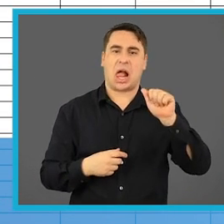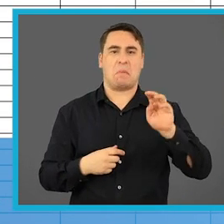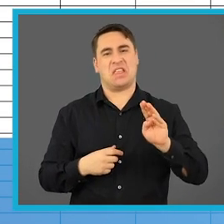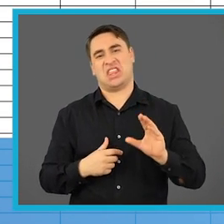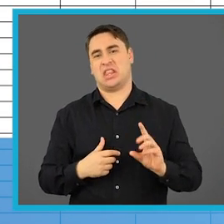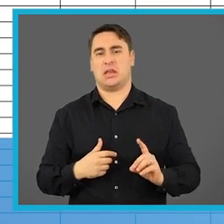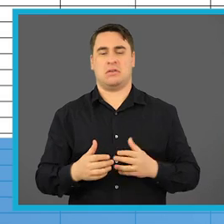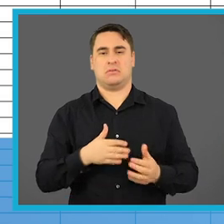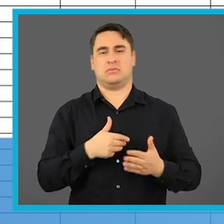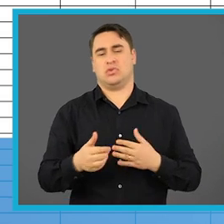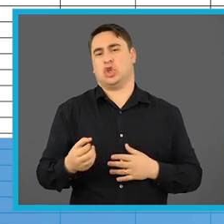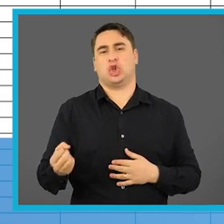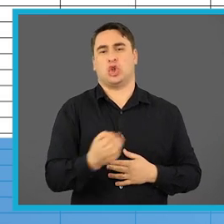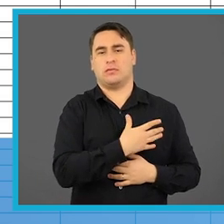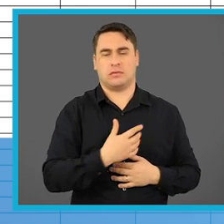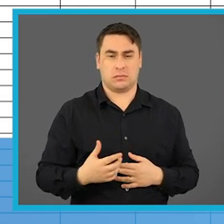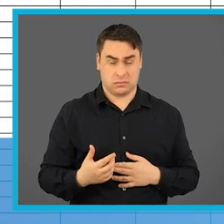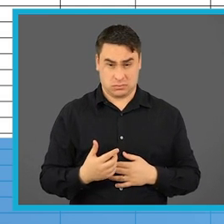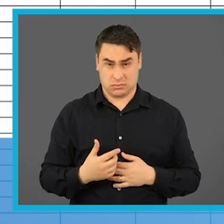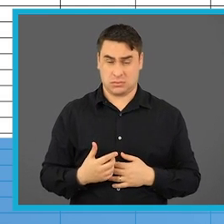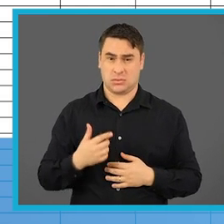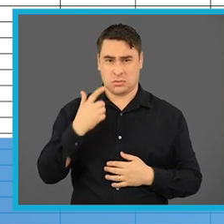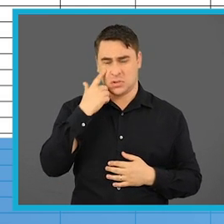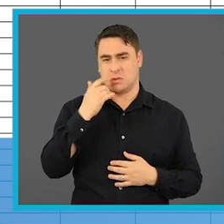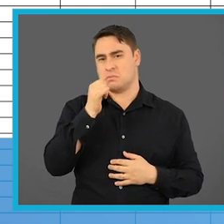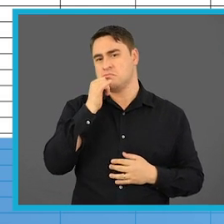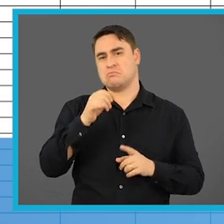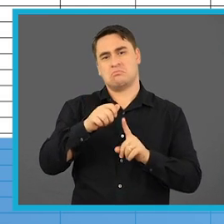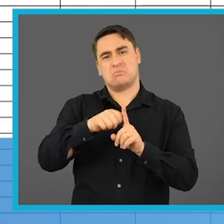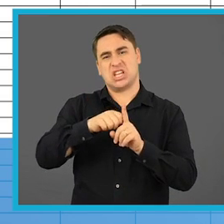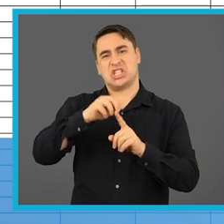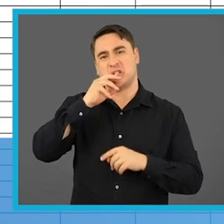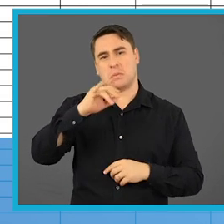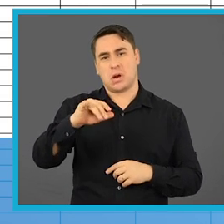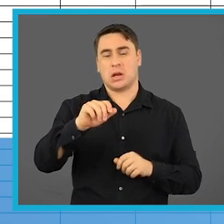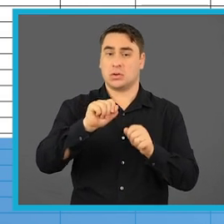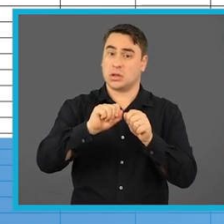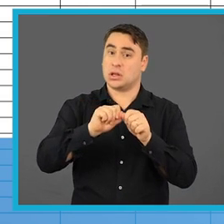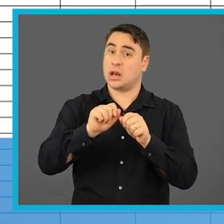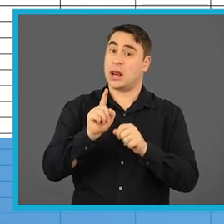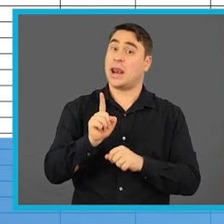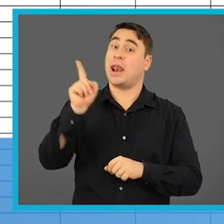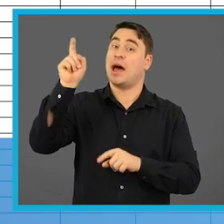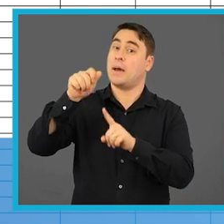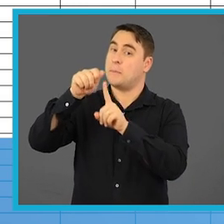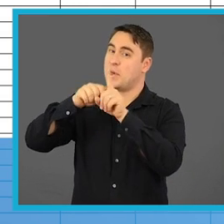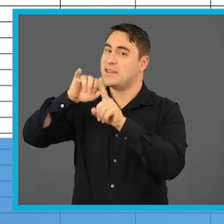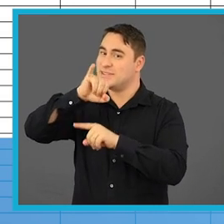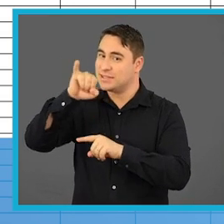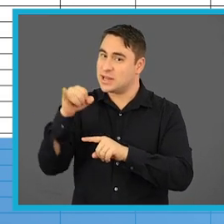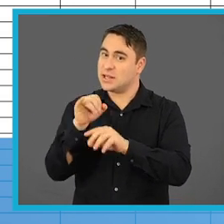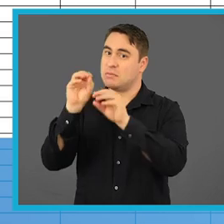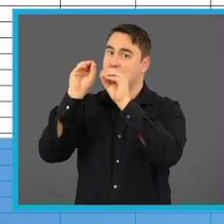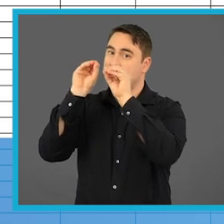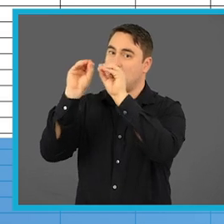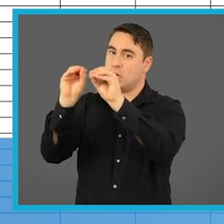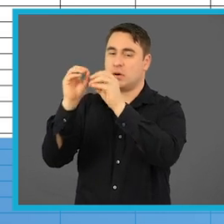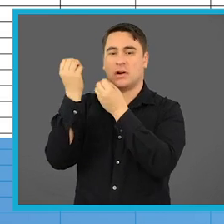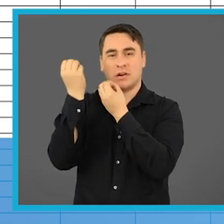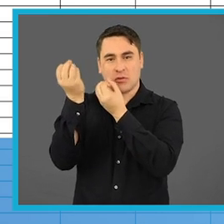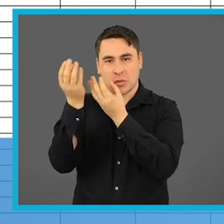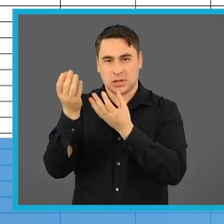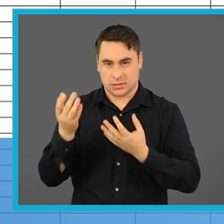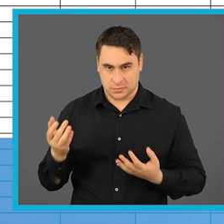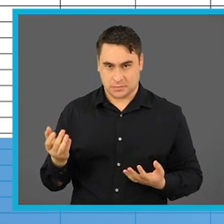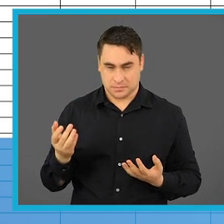C, D. Tem um fornecedor novo em março. O que eu devo fazer? Sempre voltar em janeiro e